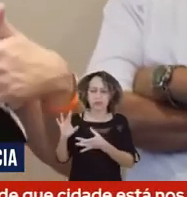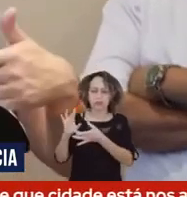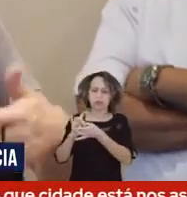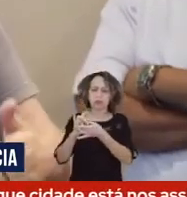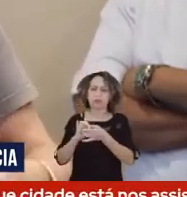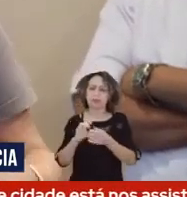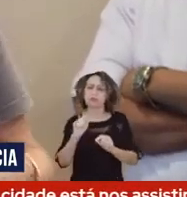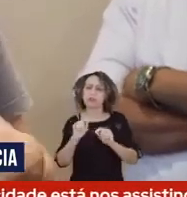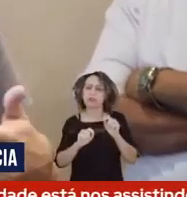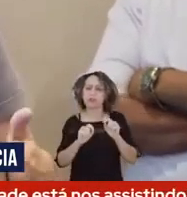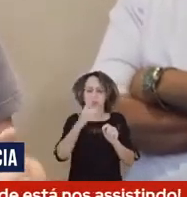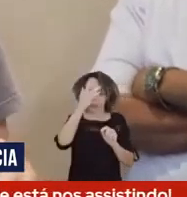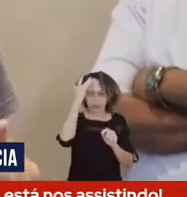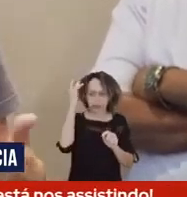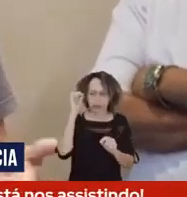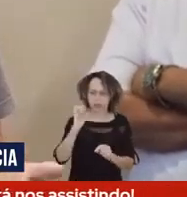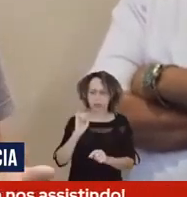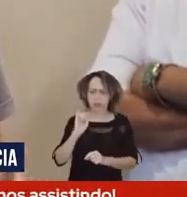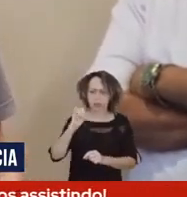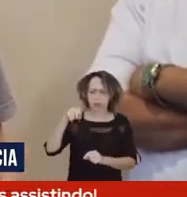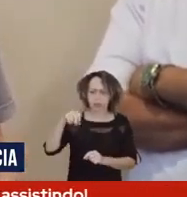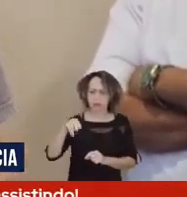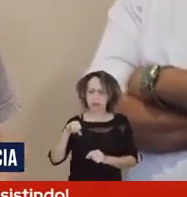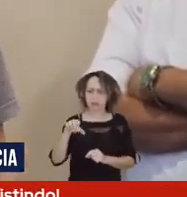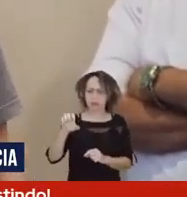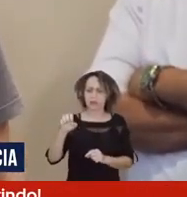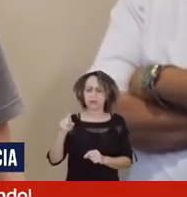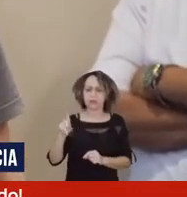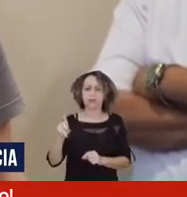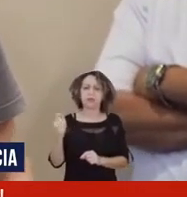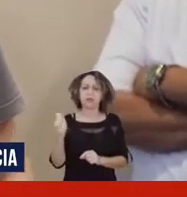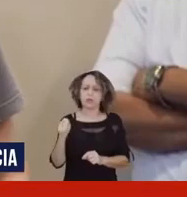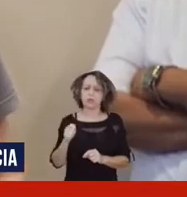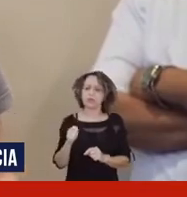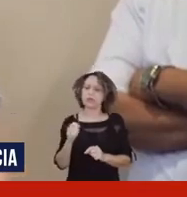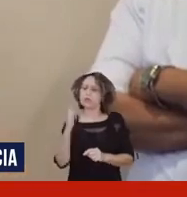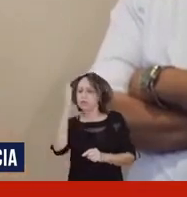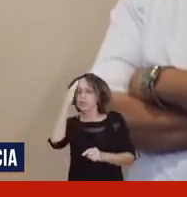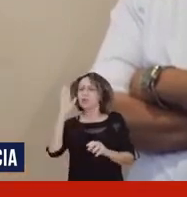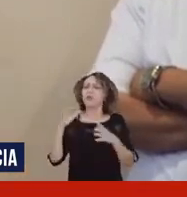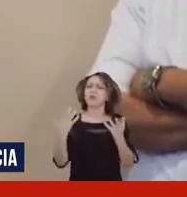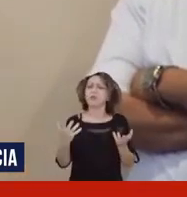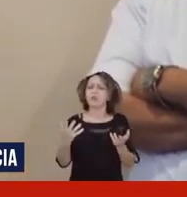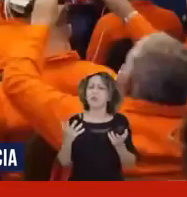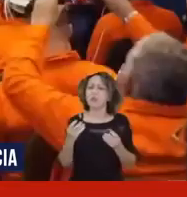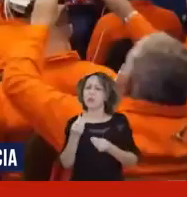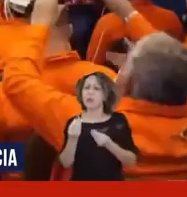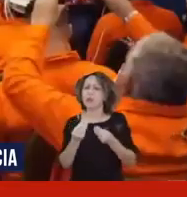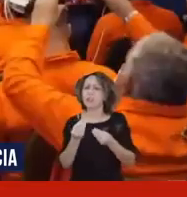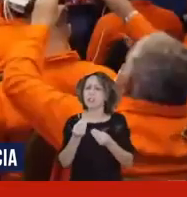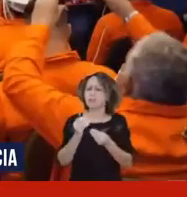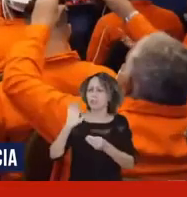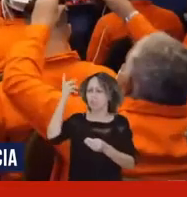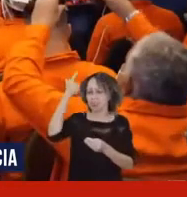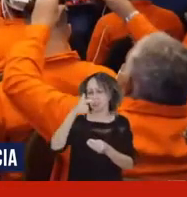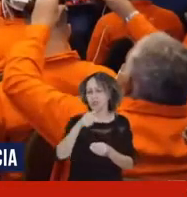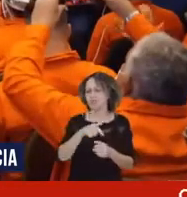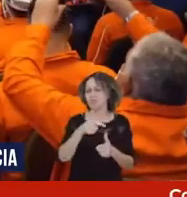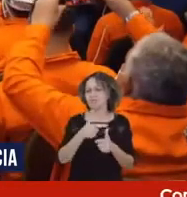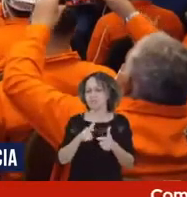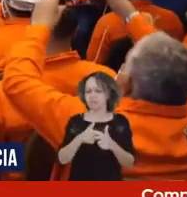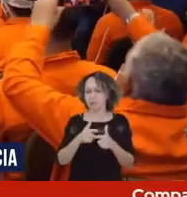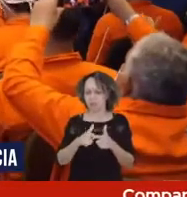começar a construir aqui uma visão de qual é a saída, como é que a gente sai dessa situação. Muito obrigado pela paciência.